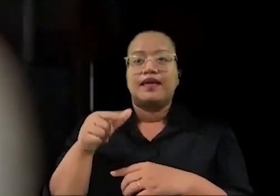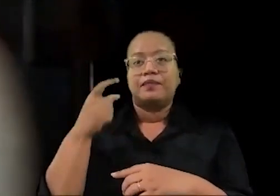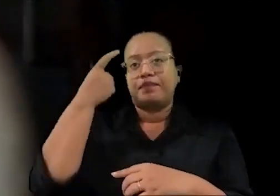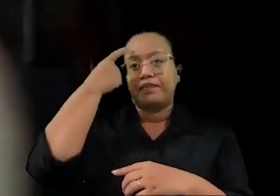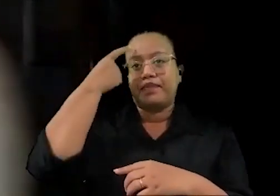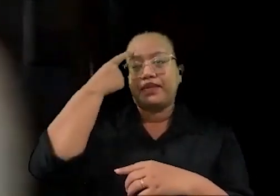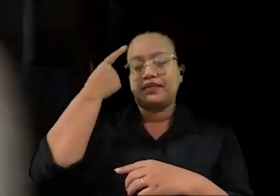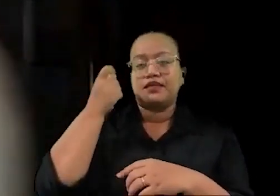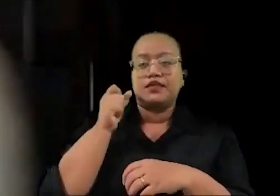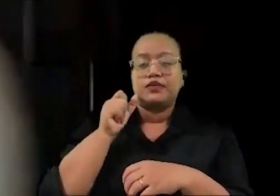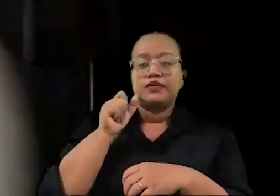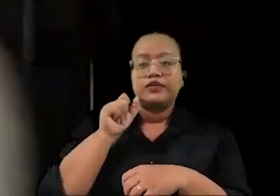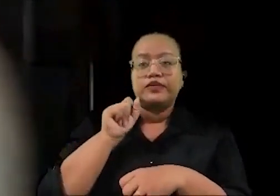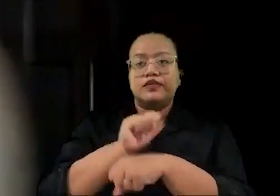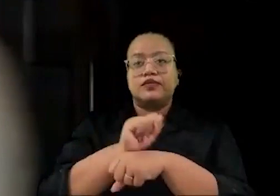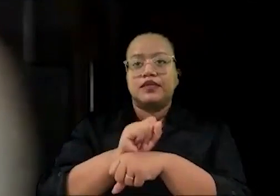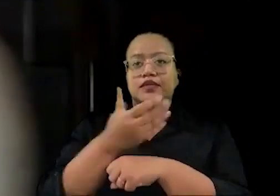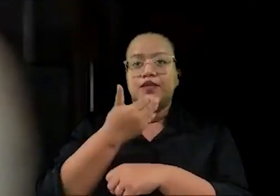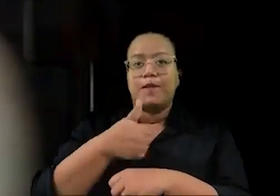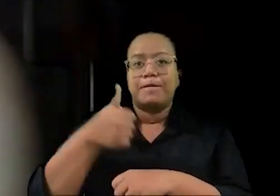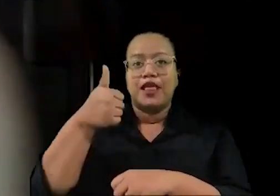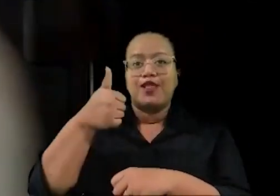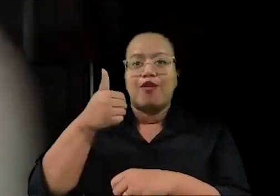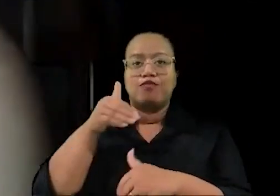avançadas, mais, digamos assim,